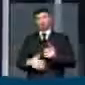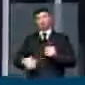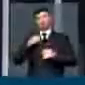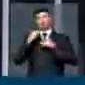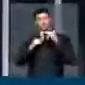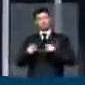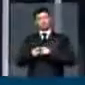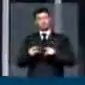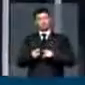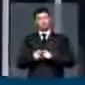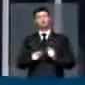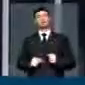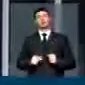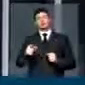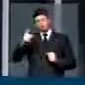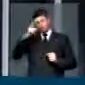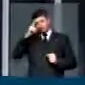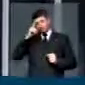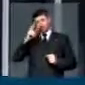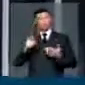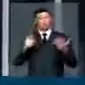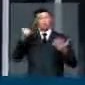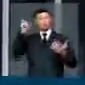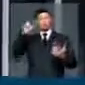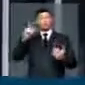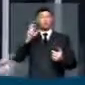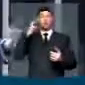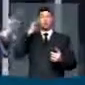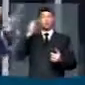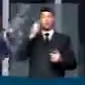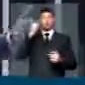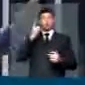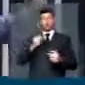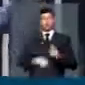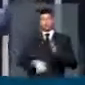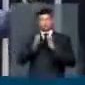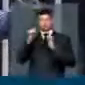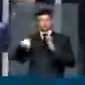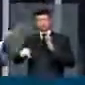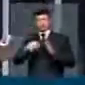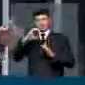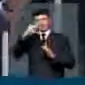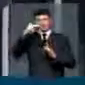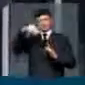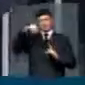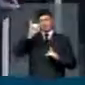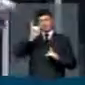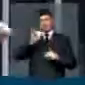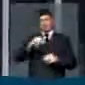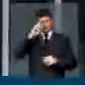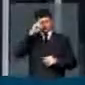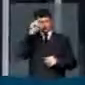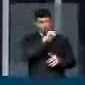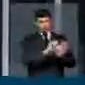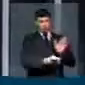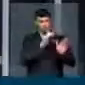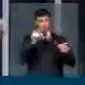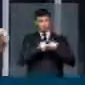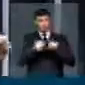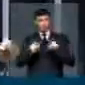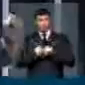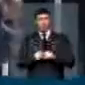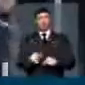também, todo dia aqui. Ontem o deputado Romário me deu um exemplo. Ele, ao assinar aqui uma CPMI, que Vossa Excelência também assinou,